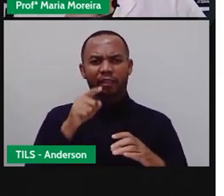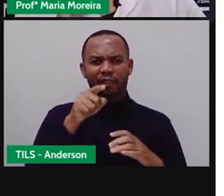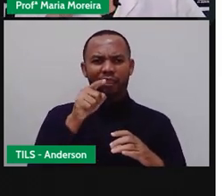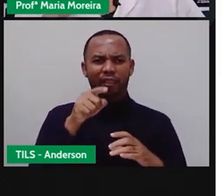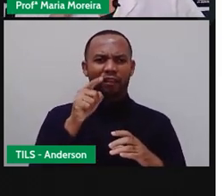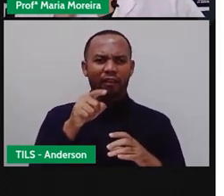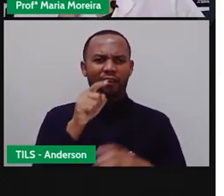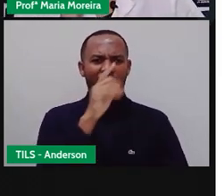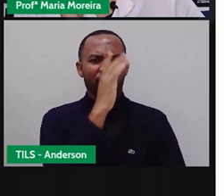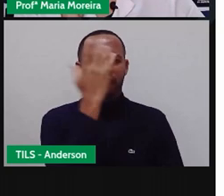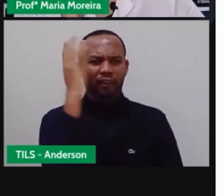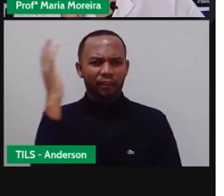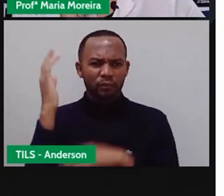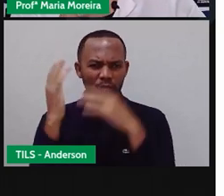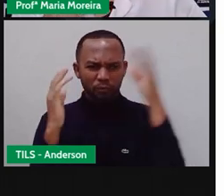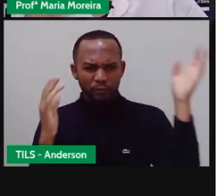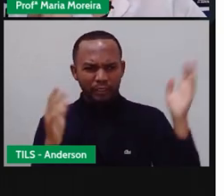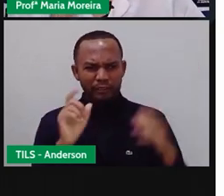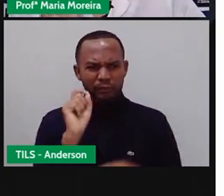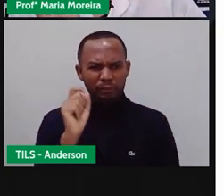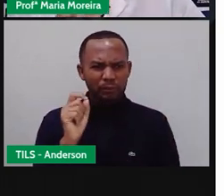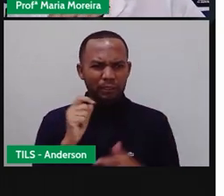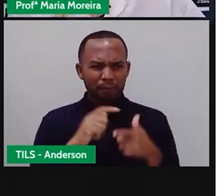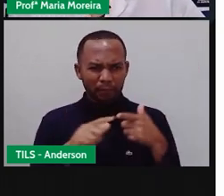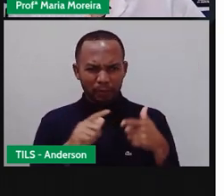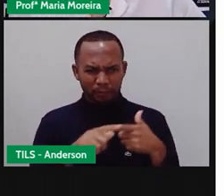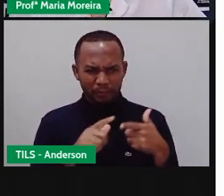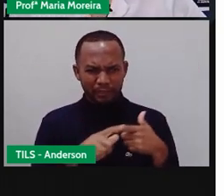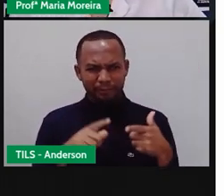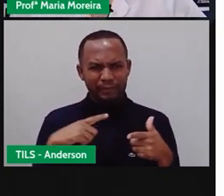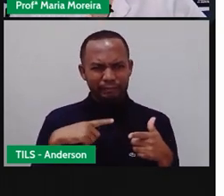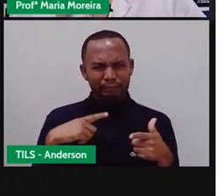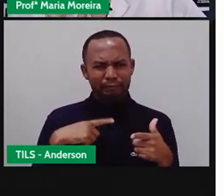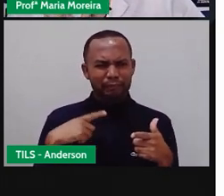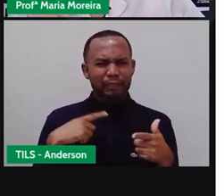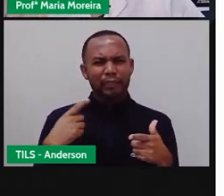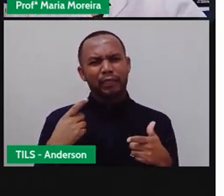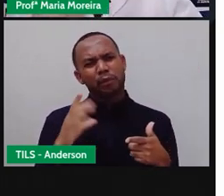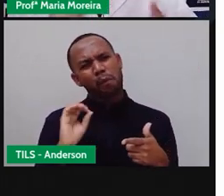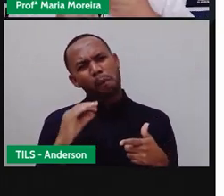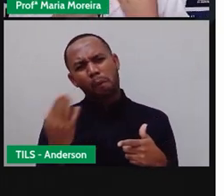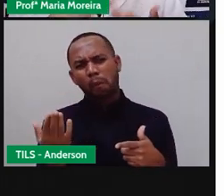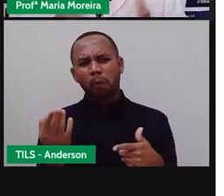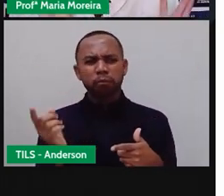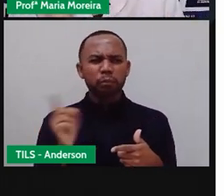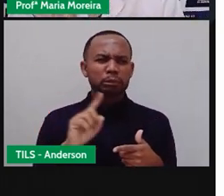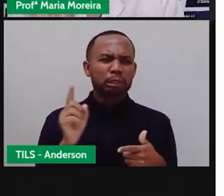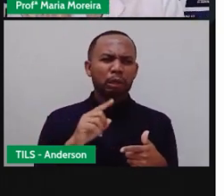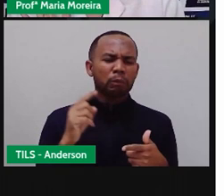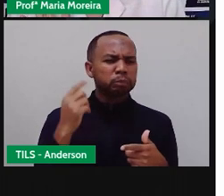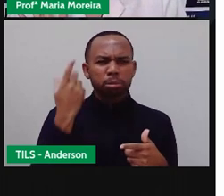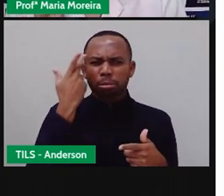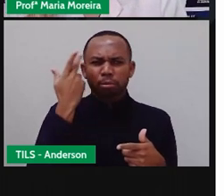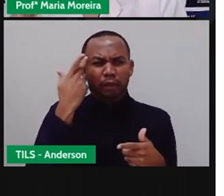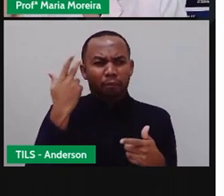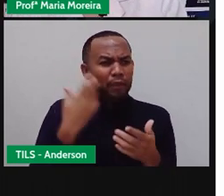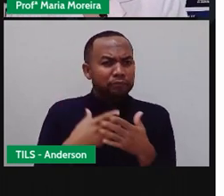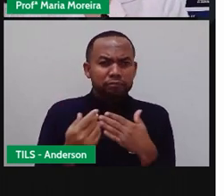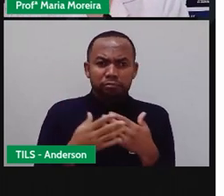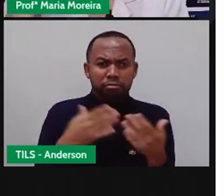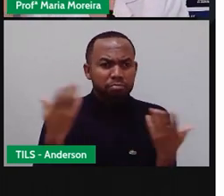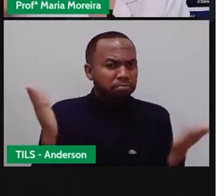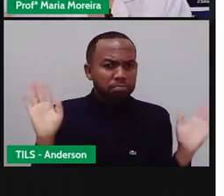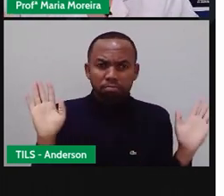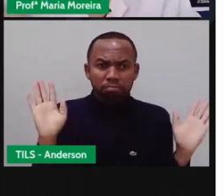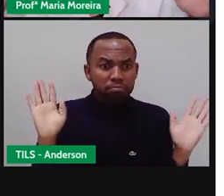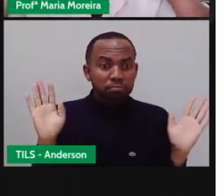será vocês já pararam para pensar será que influencia em alguma coisa natureza ou acontece nada tá tudo